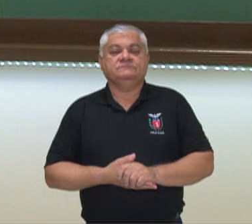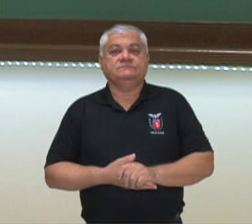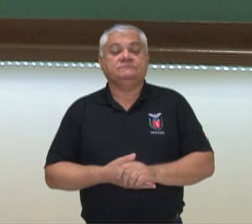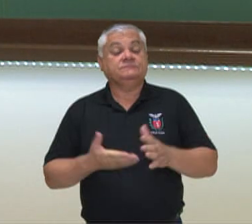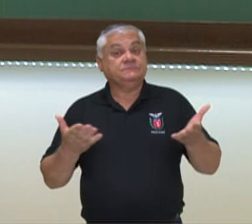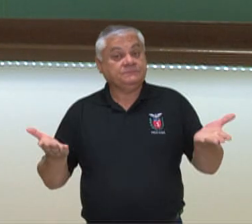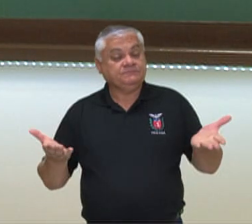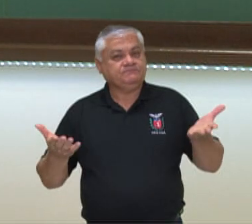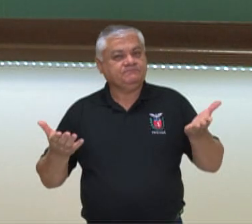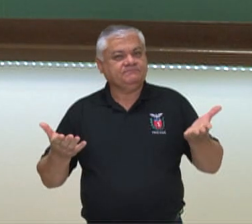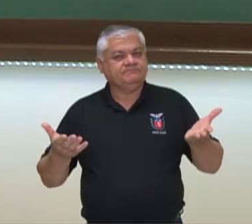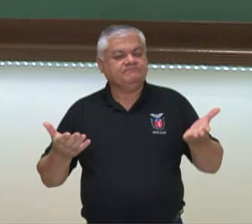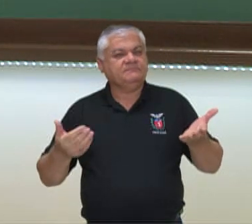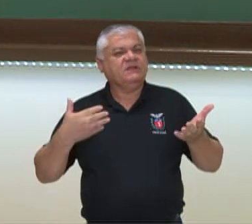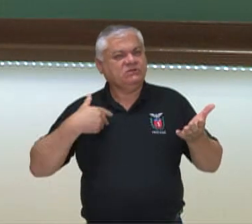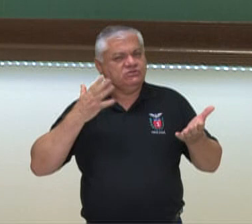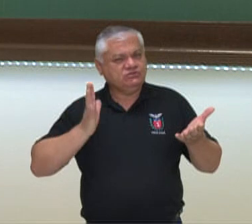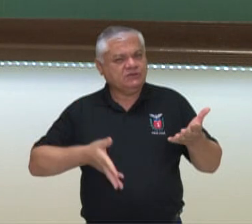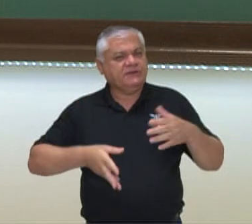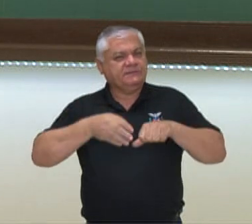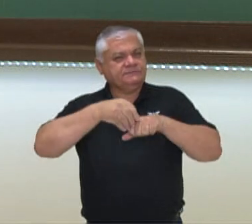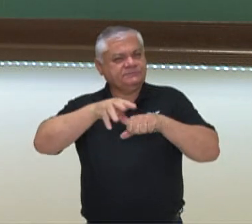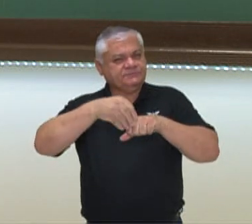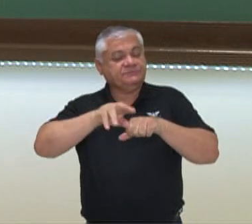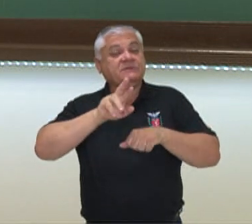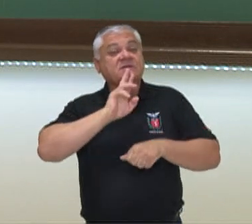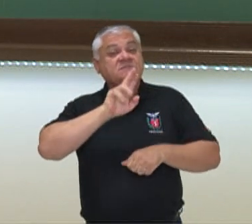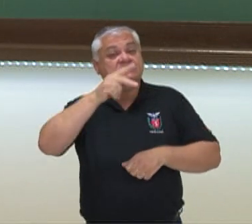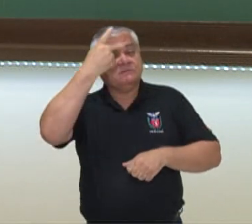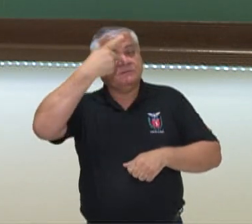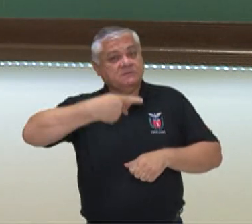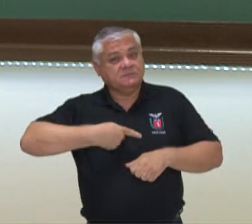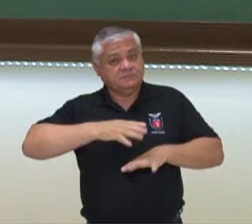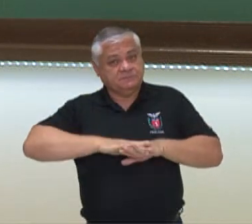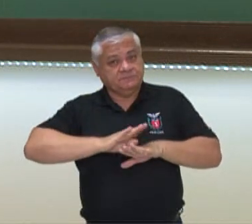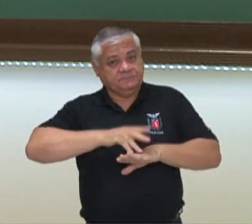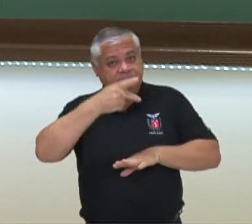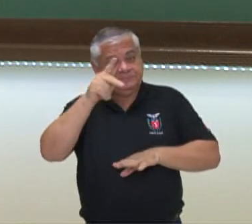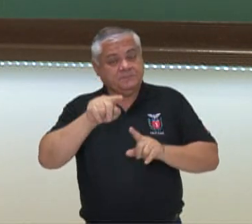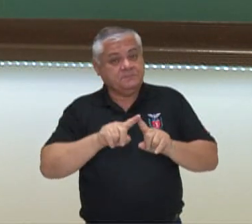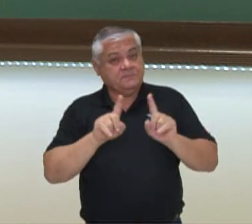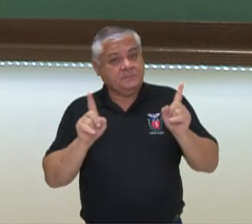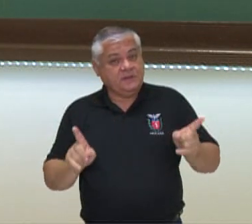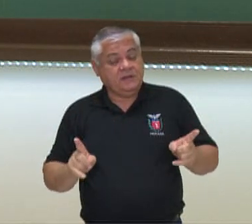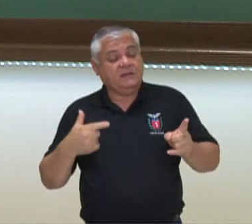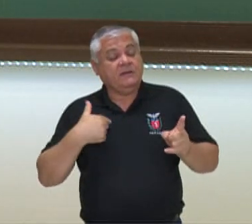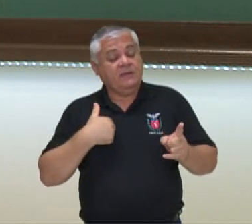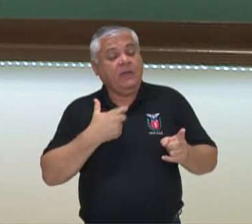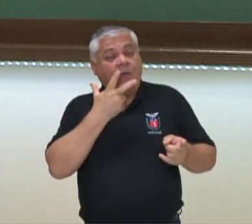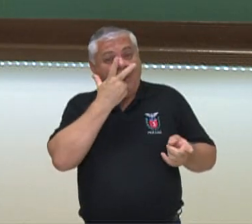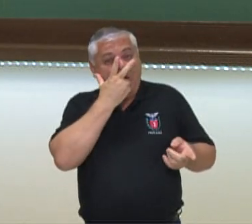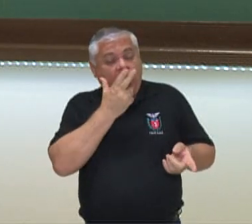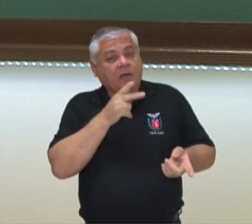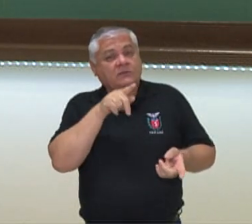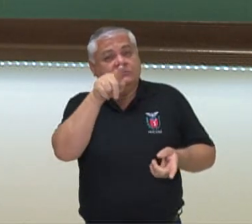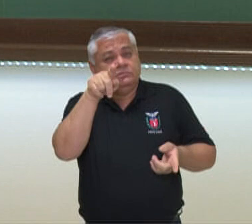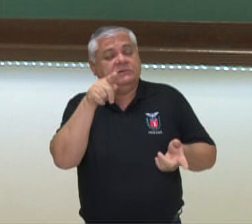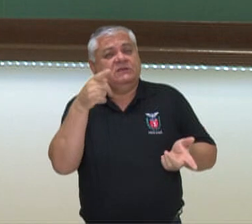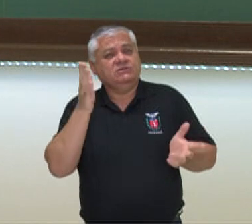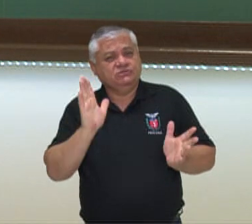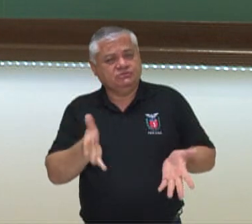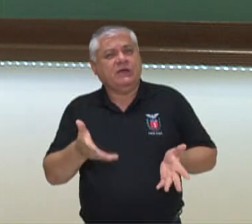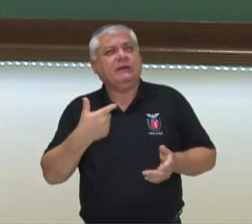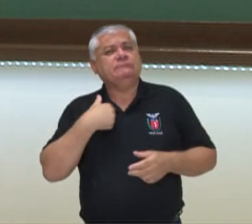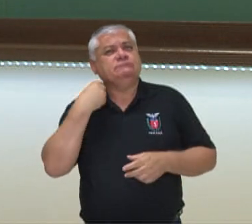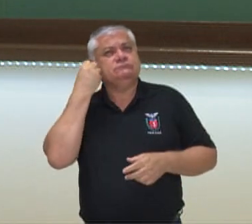Como eu tinha dito anteriormente, aqui seria uma resposta pessoal, né? Apesar disso, eu imagino que a maioria de vocês tenham